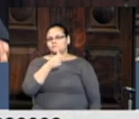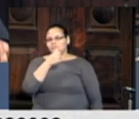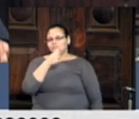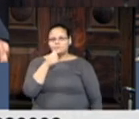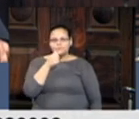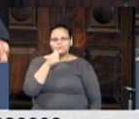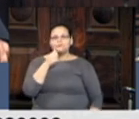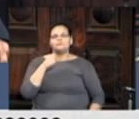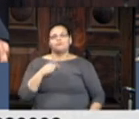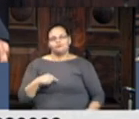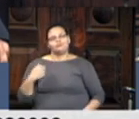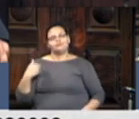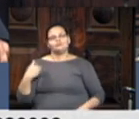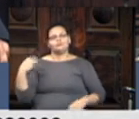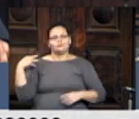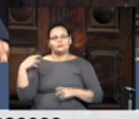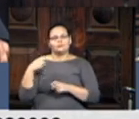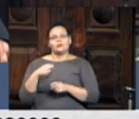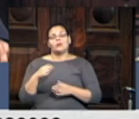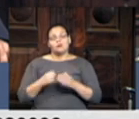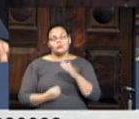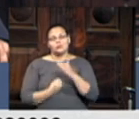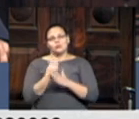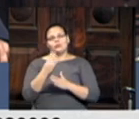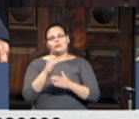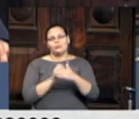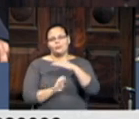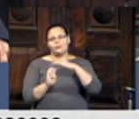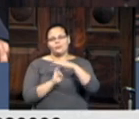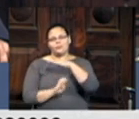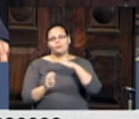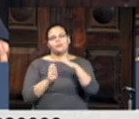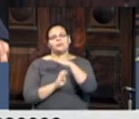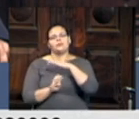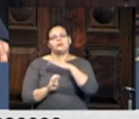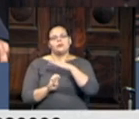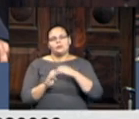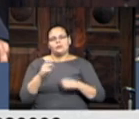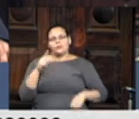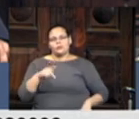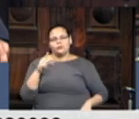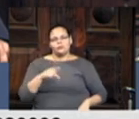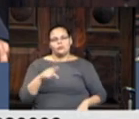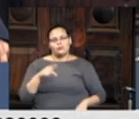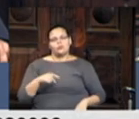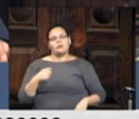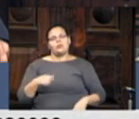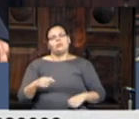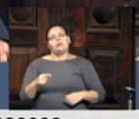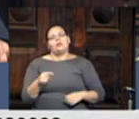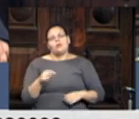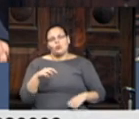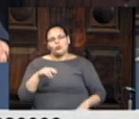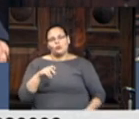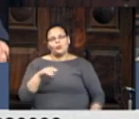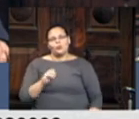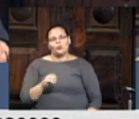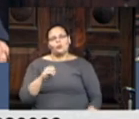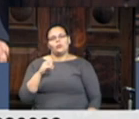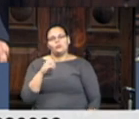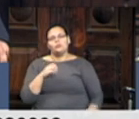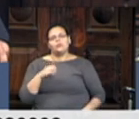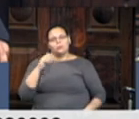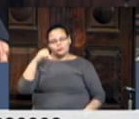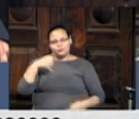sacrificamos desde a criação da Petrobras, desde a decretação do monopólio estatal do petróleo.